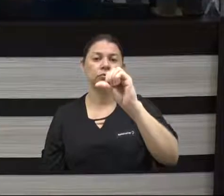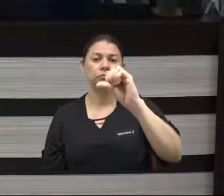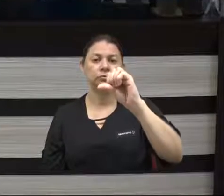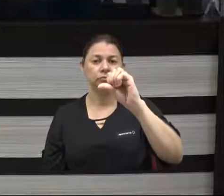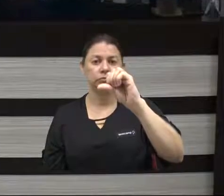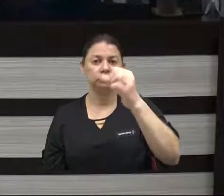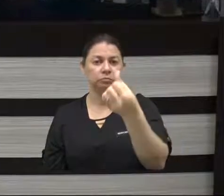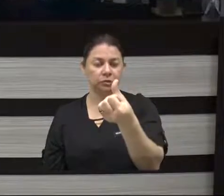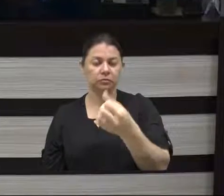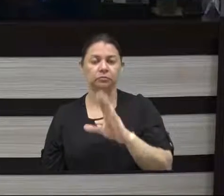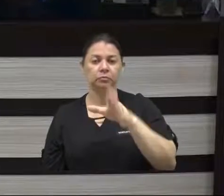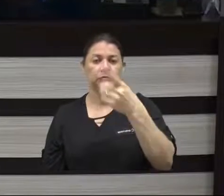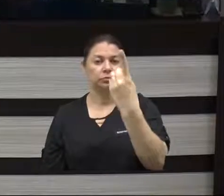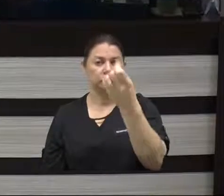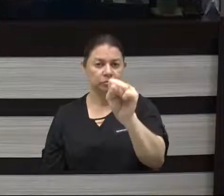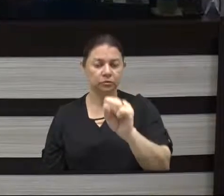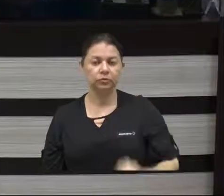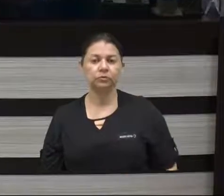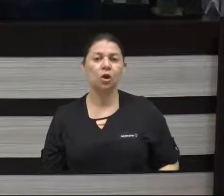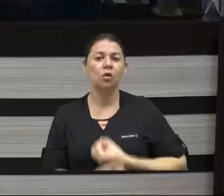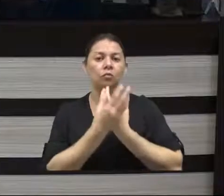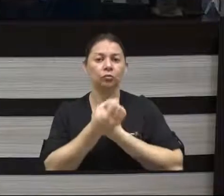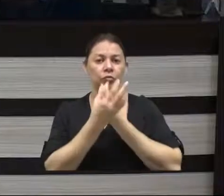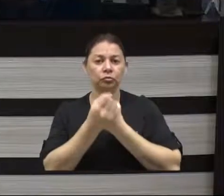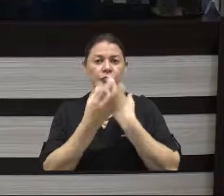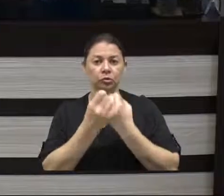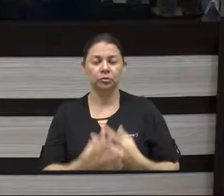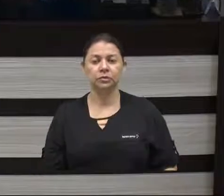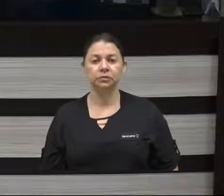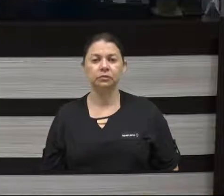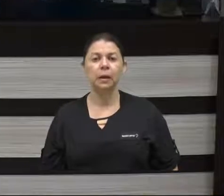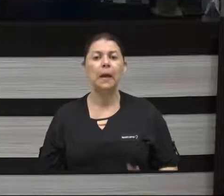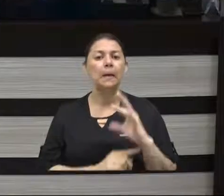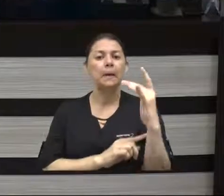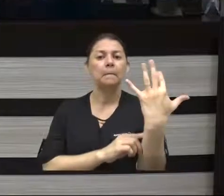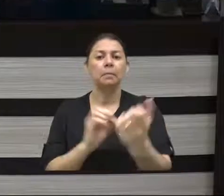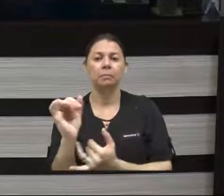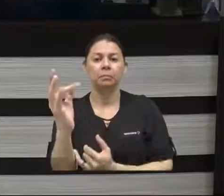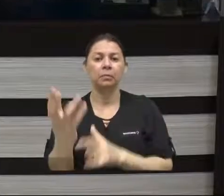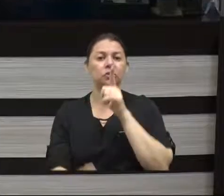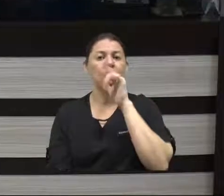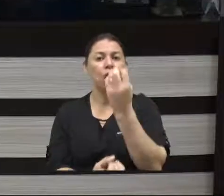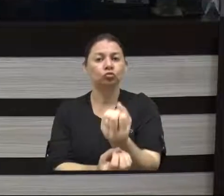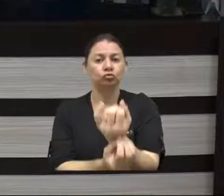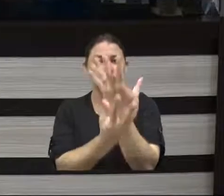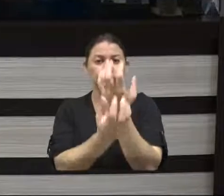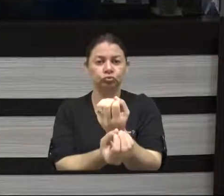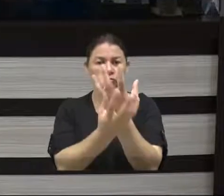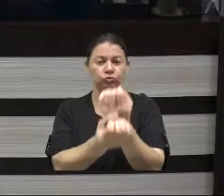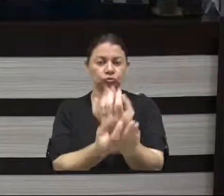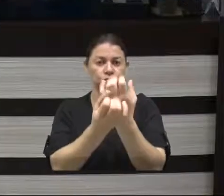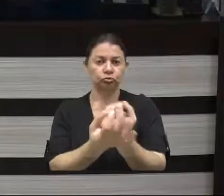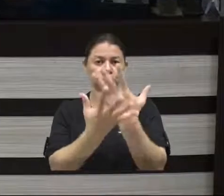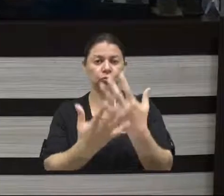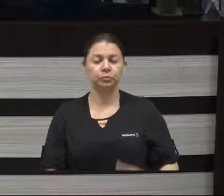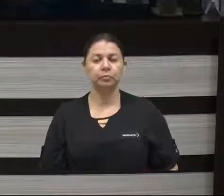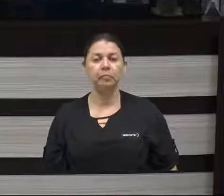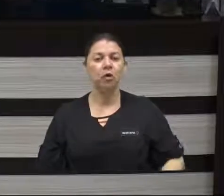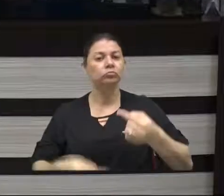requer informações ao Poder Executivo sobre as chafarizes nas praças do município de Limeira. Vereadora Lucineza Aparecida Bogo. Em